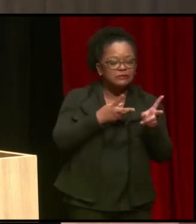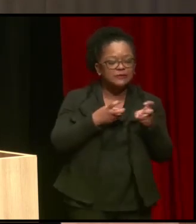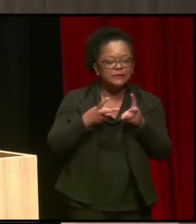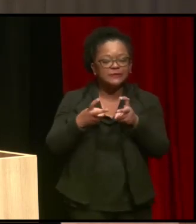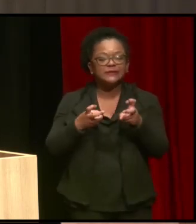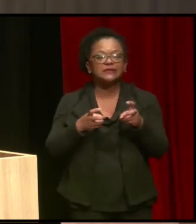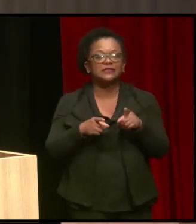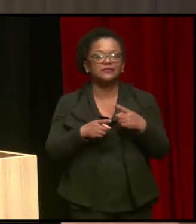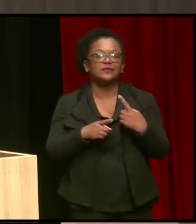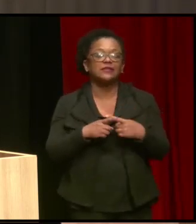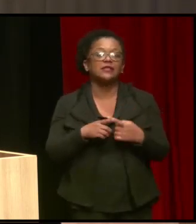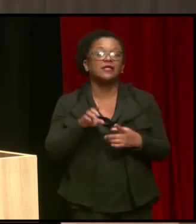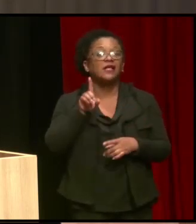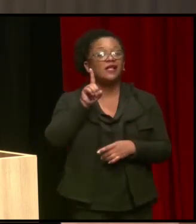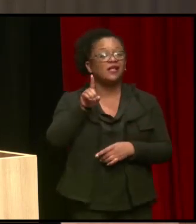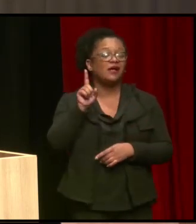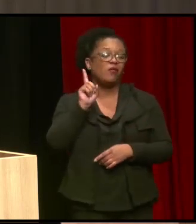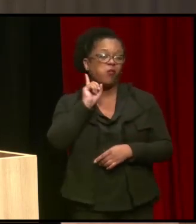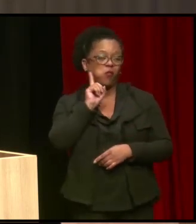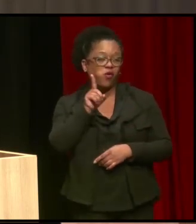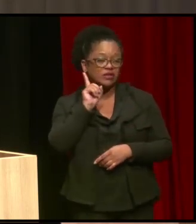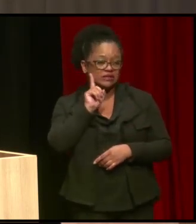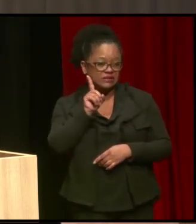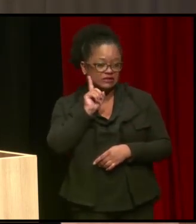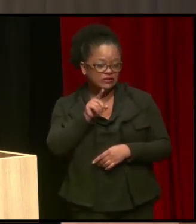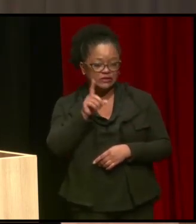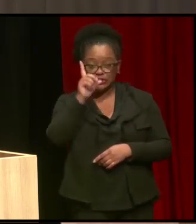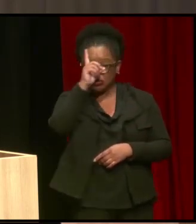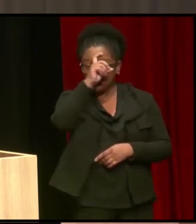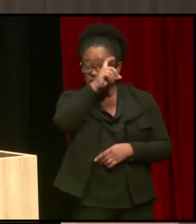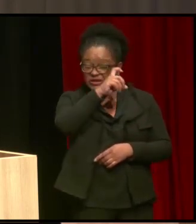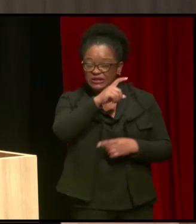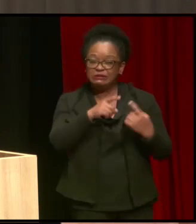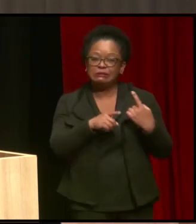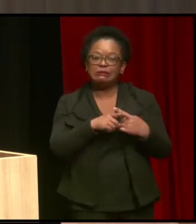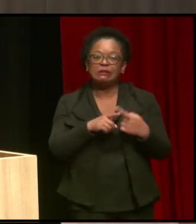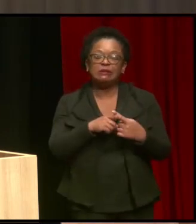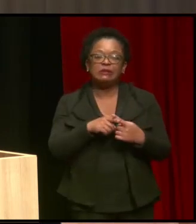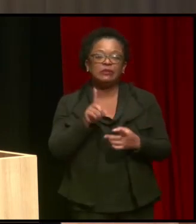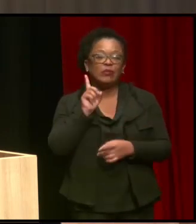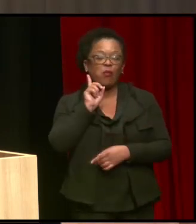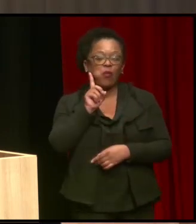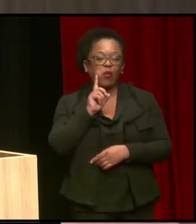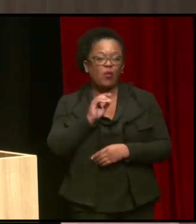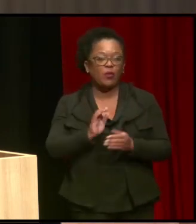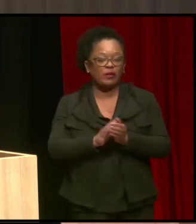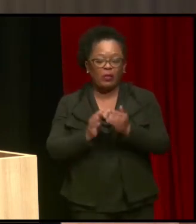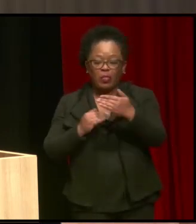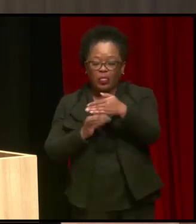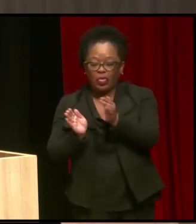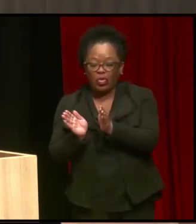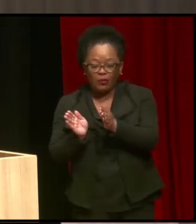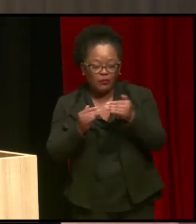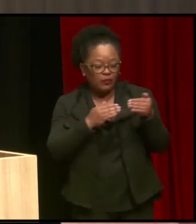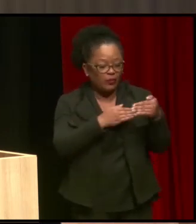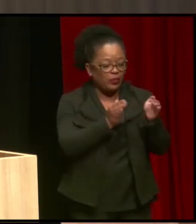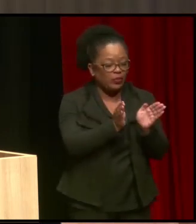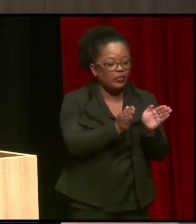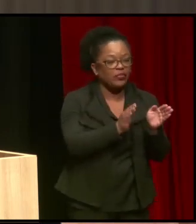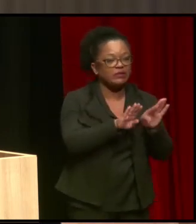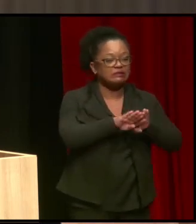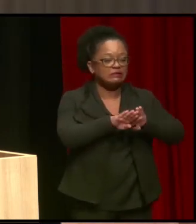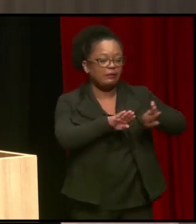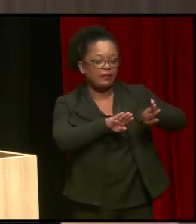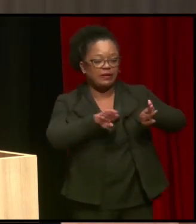o americano gosta de rotular as coisas. Tá? O americano bota tudo em caixinha.